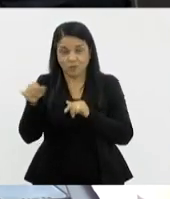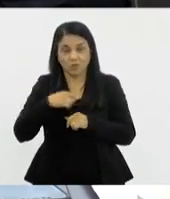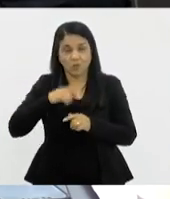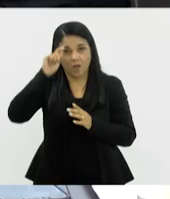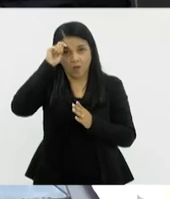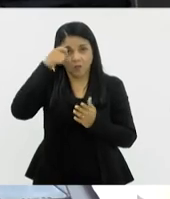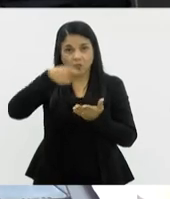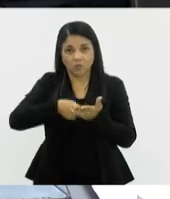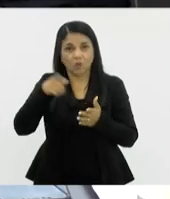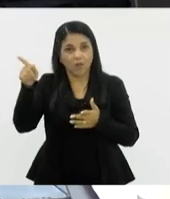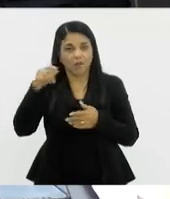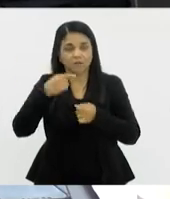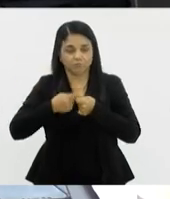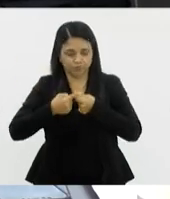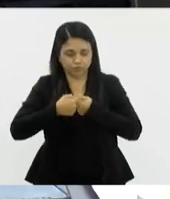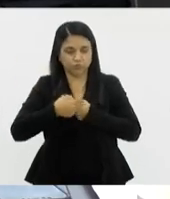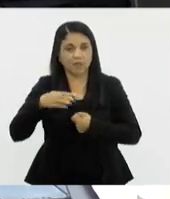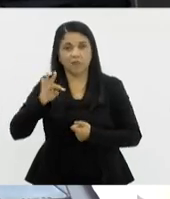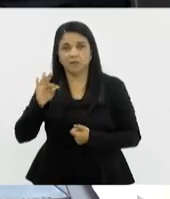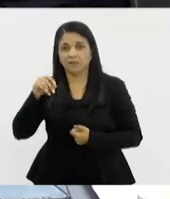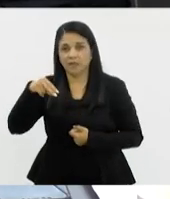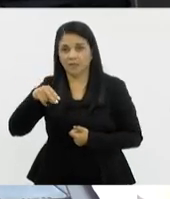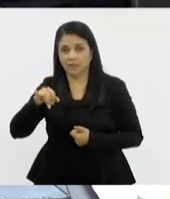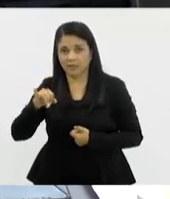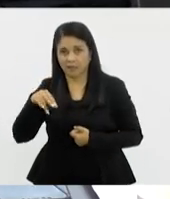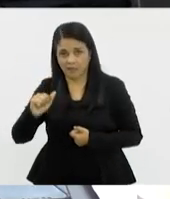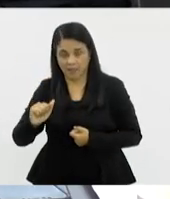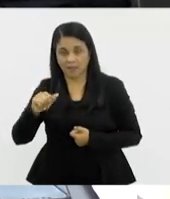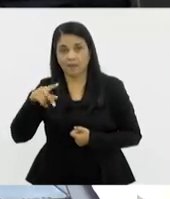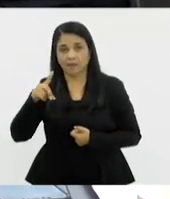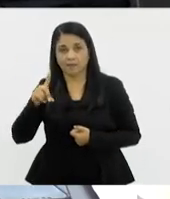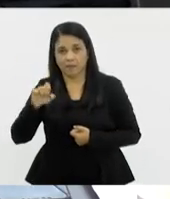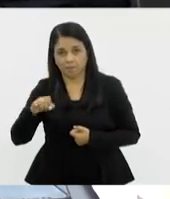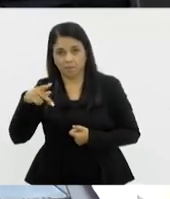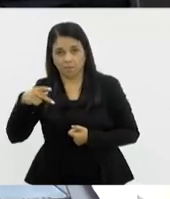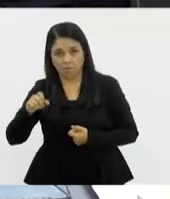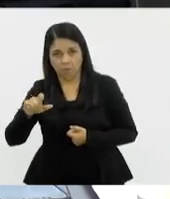deputada vereadora Tainá de Paula, também se sinta